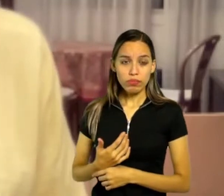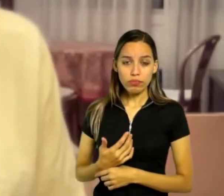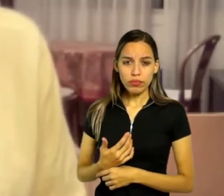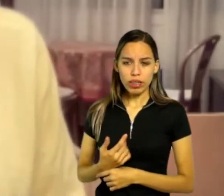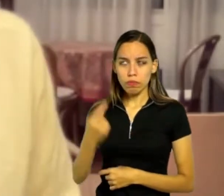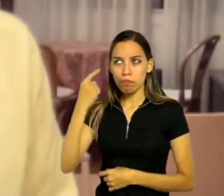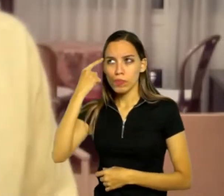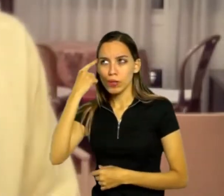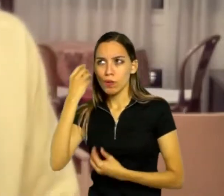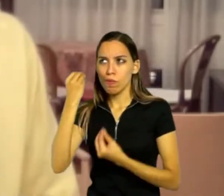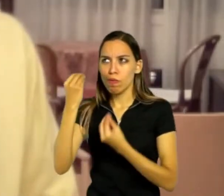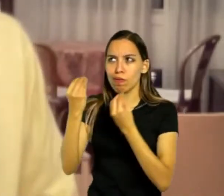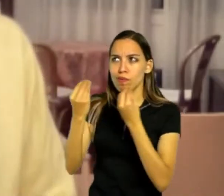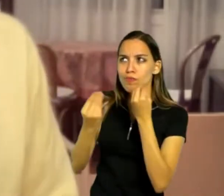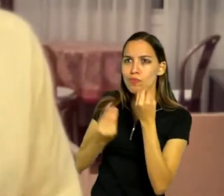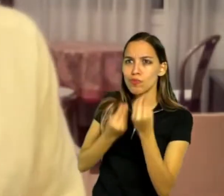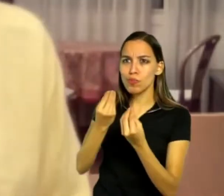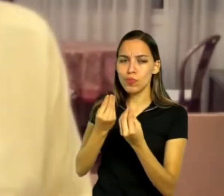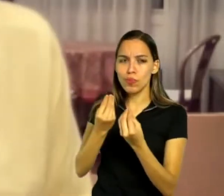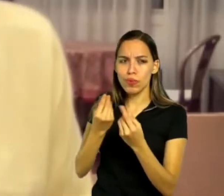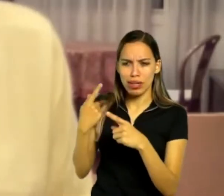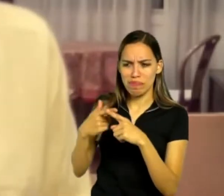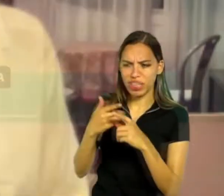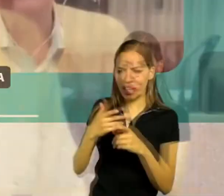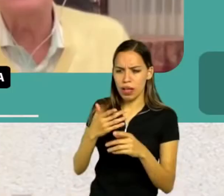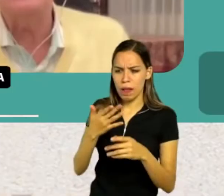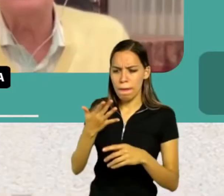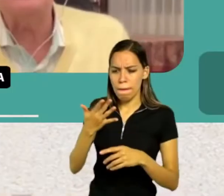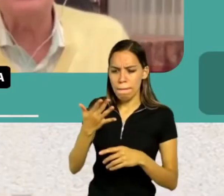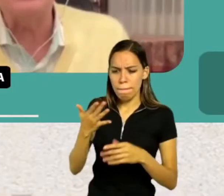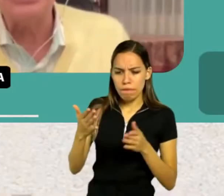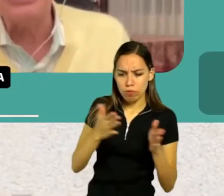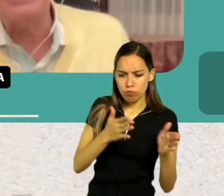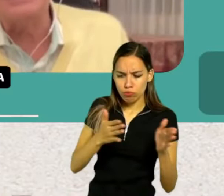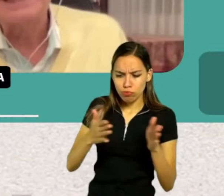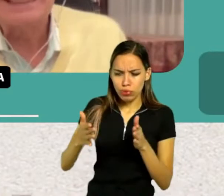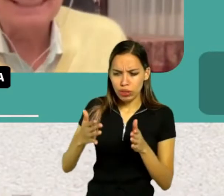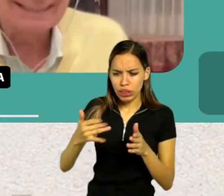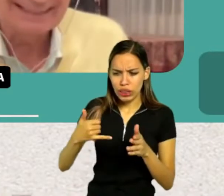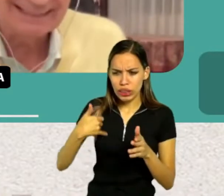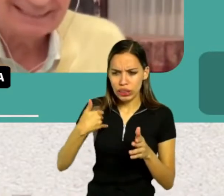Nessa época, passados 33 anos, eu